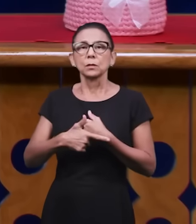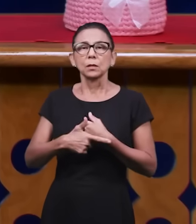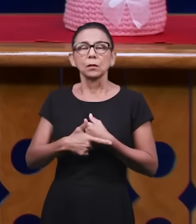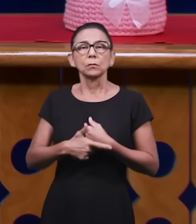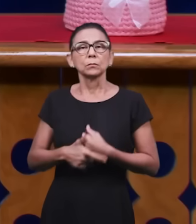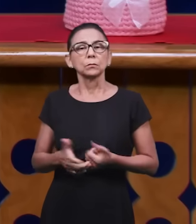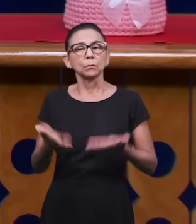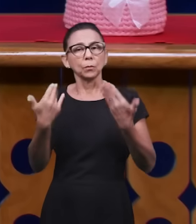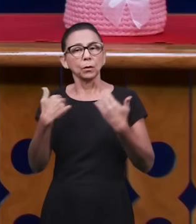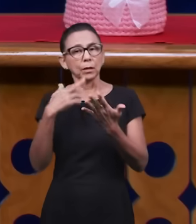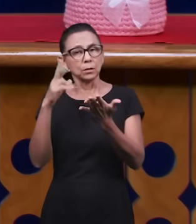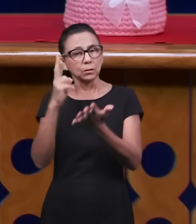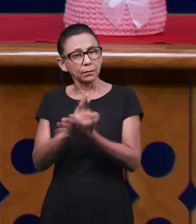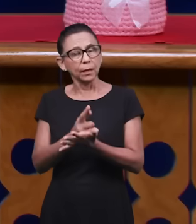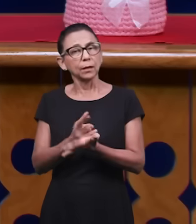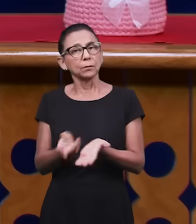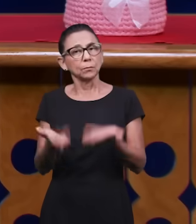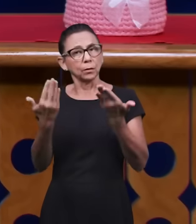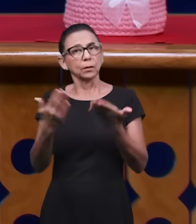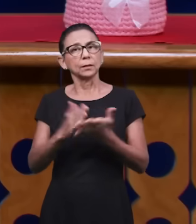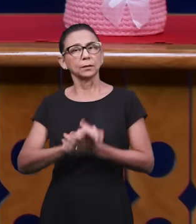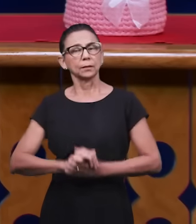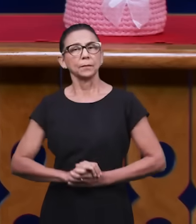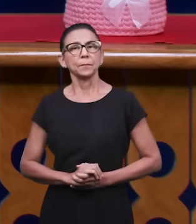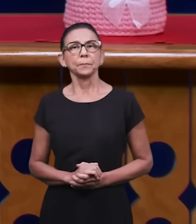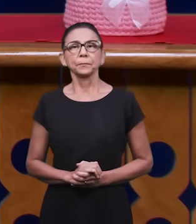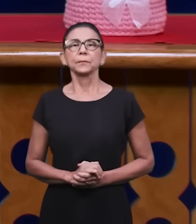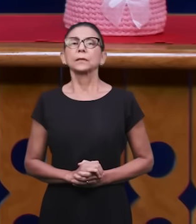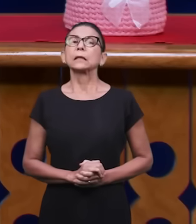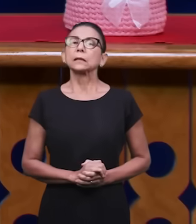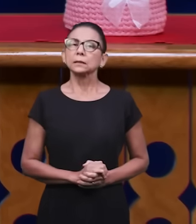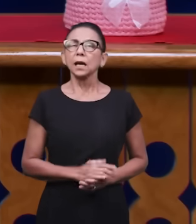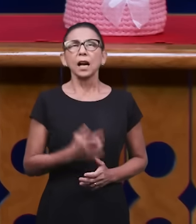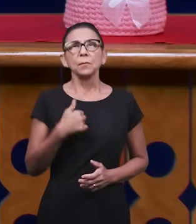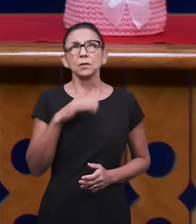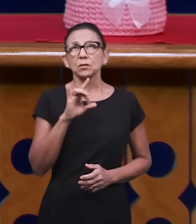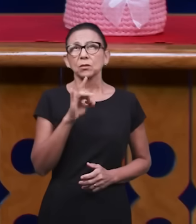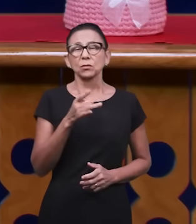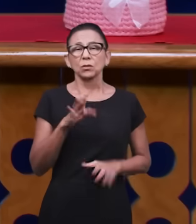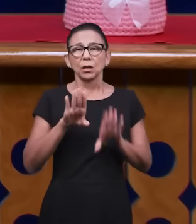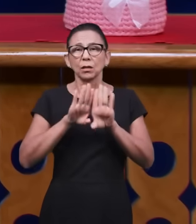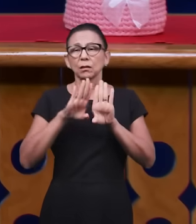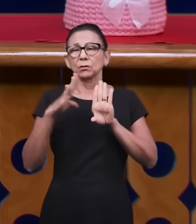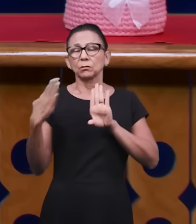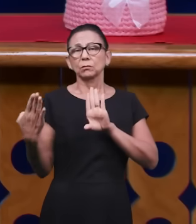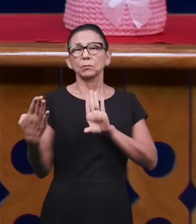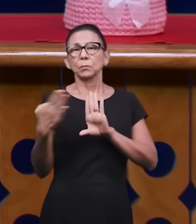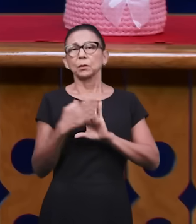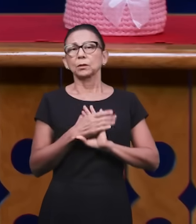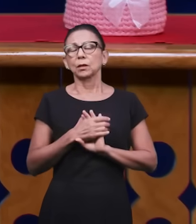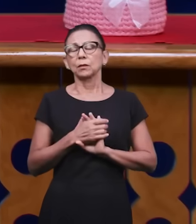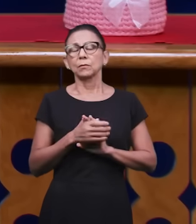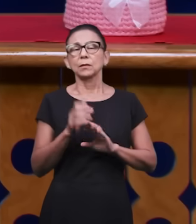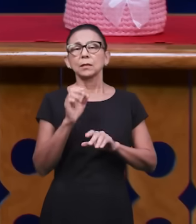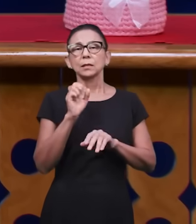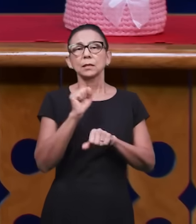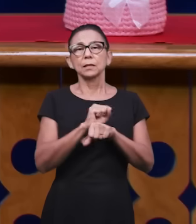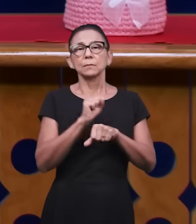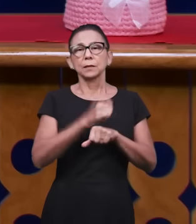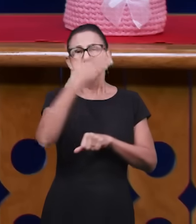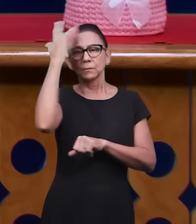na porta da igreja, eu recebo ali os convidados, faça isso, dê fruto. Se foi isso que o Senhor te deu para fazer, dê fruto com